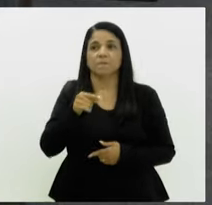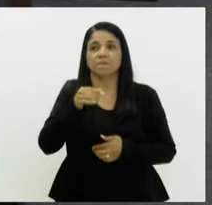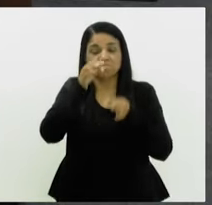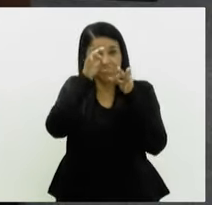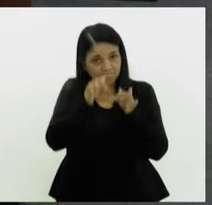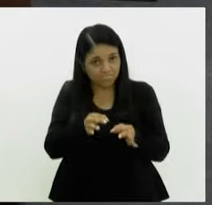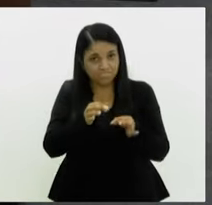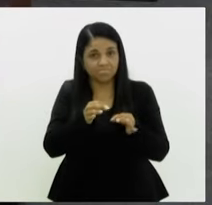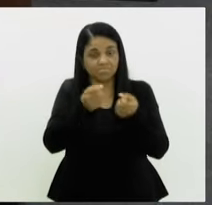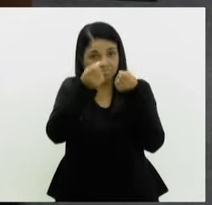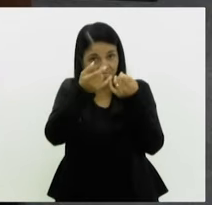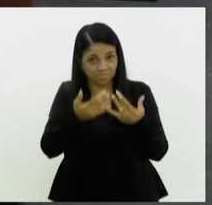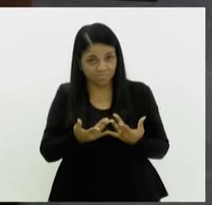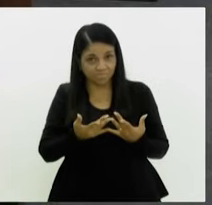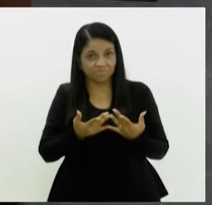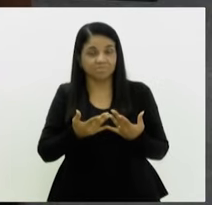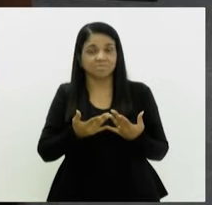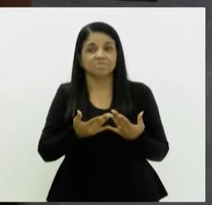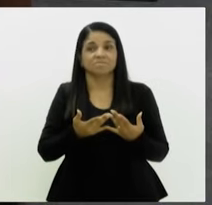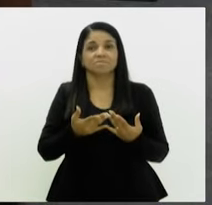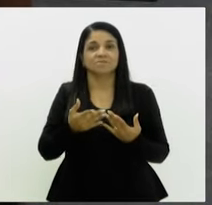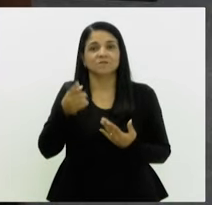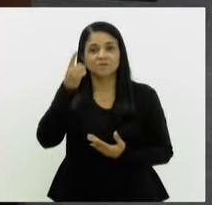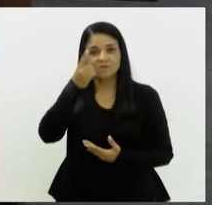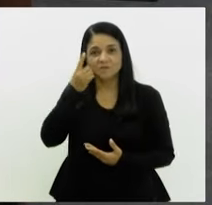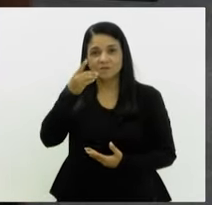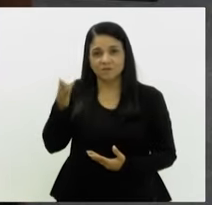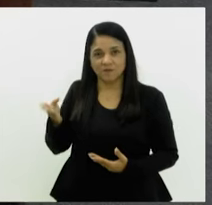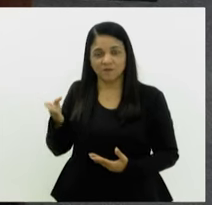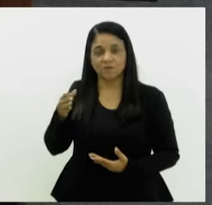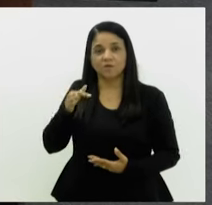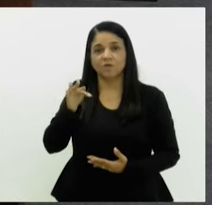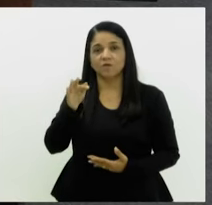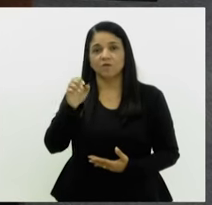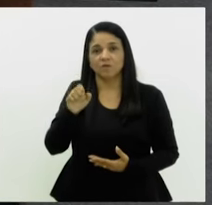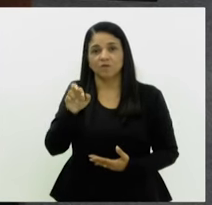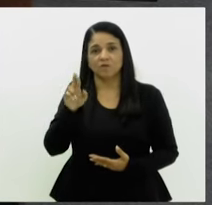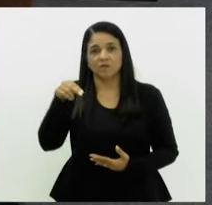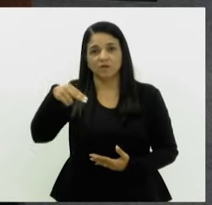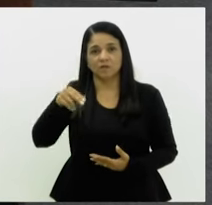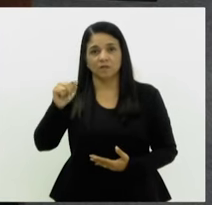constatação, presente aqui o deputado Fernando Martins.